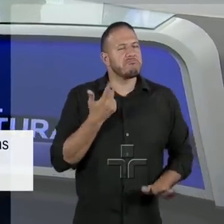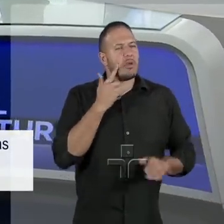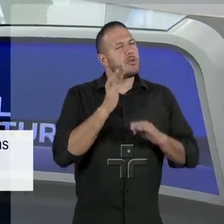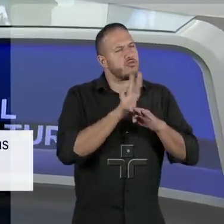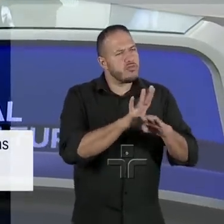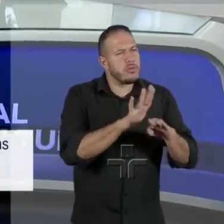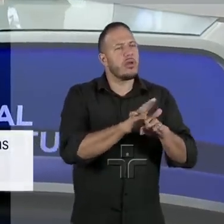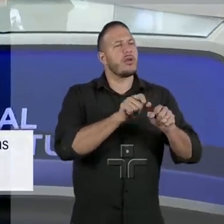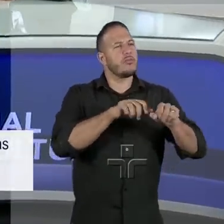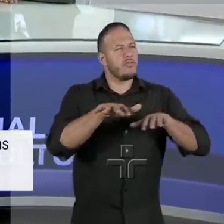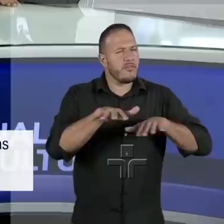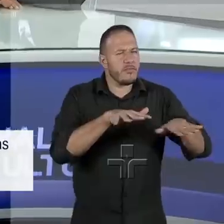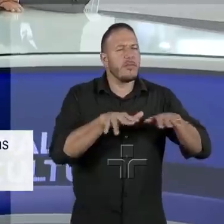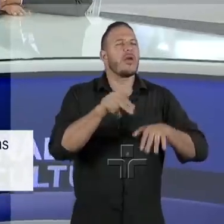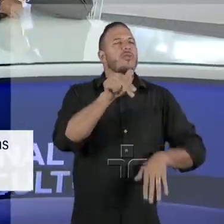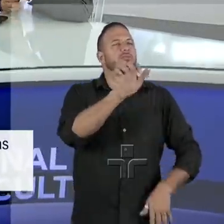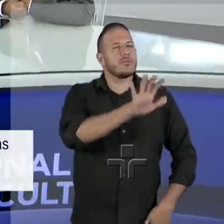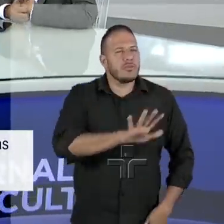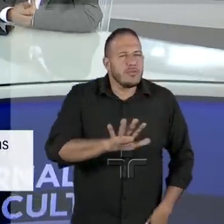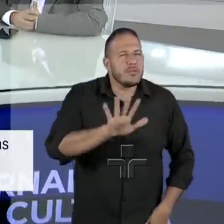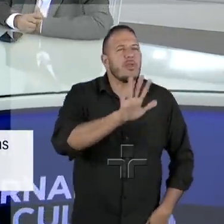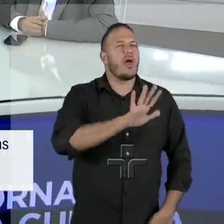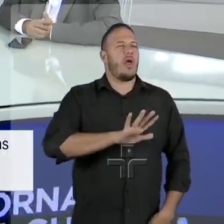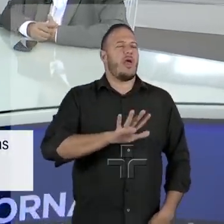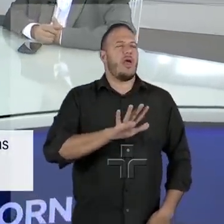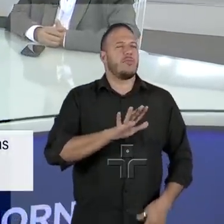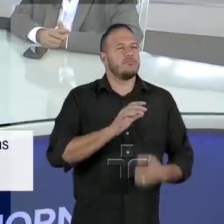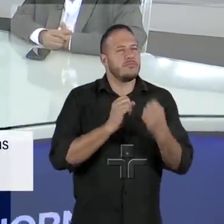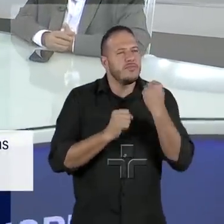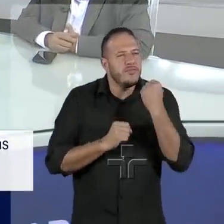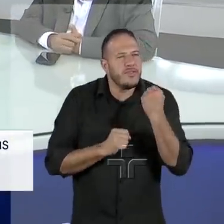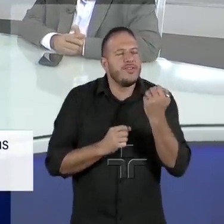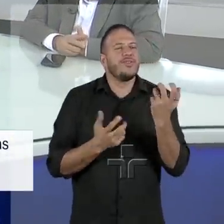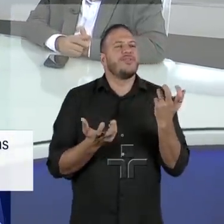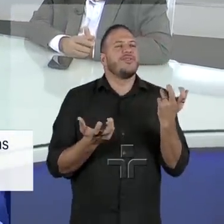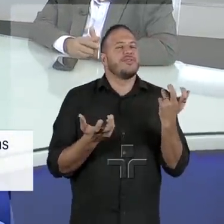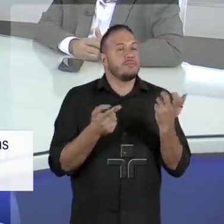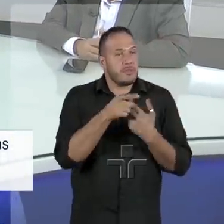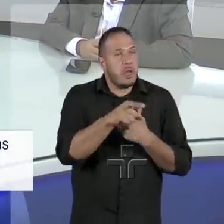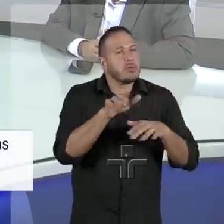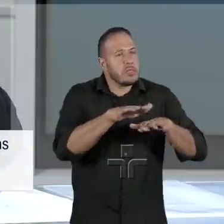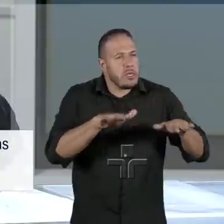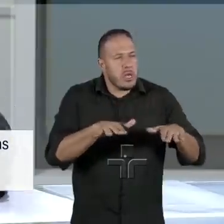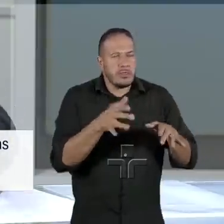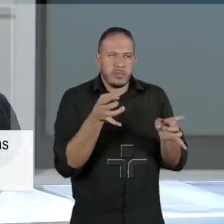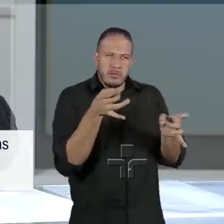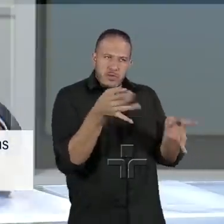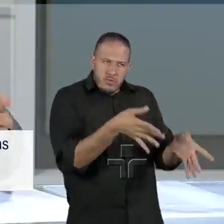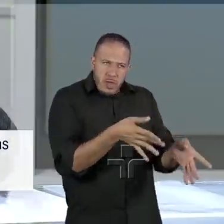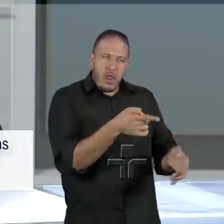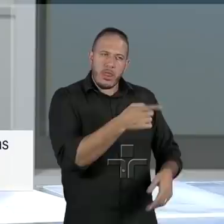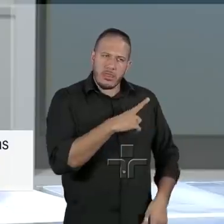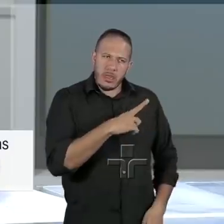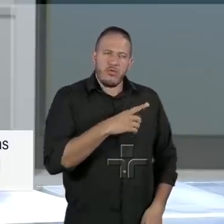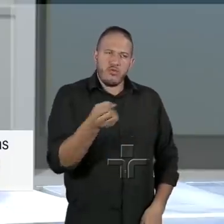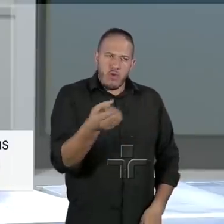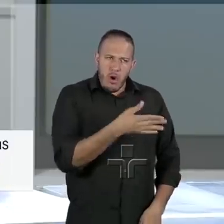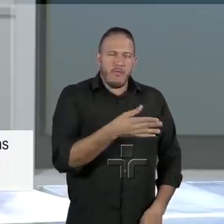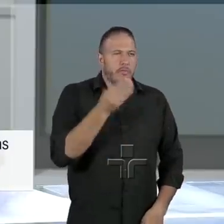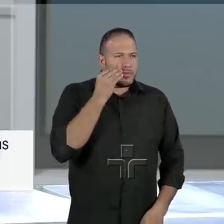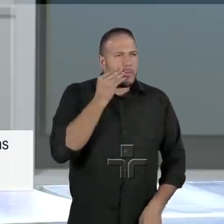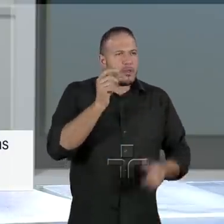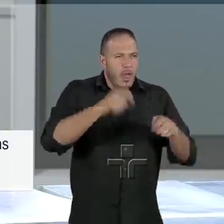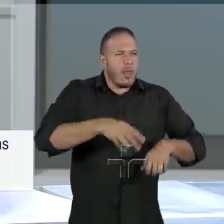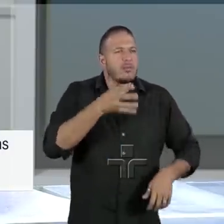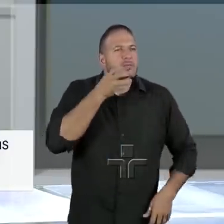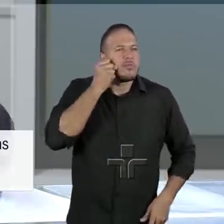movimento nacional que se torne mais forte para que as crianças abandonadas tenham um novo lar.